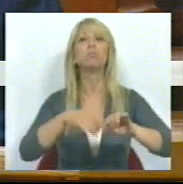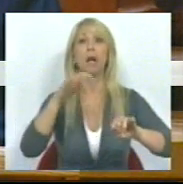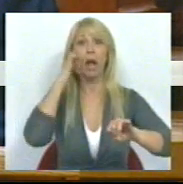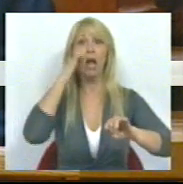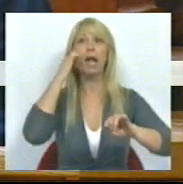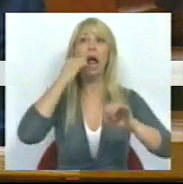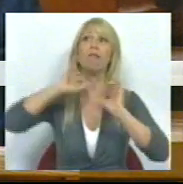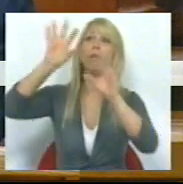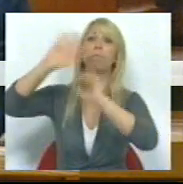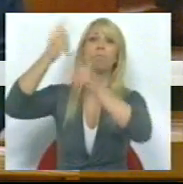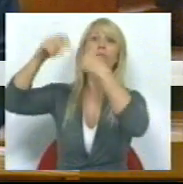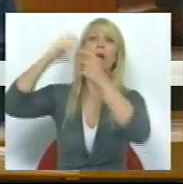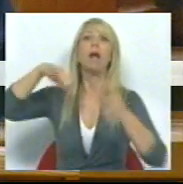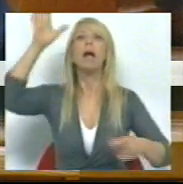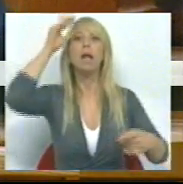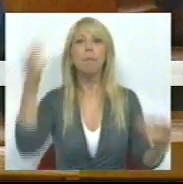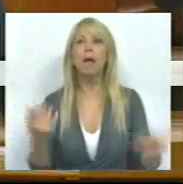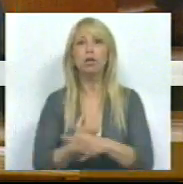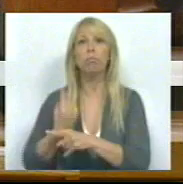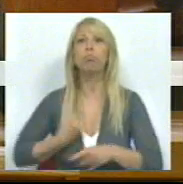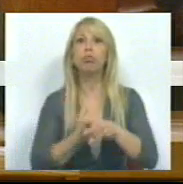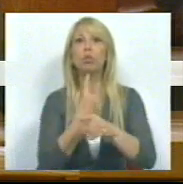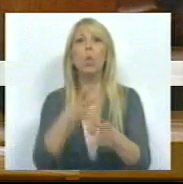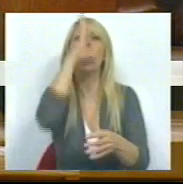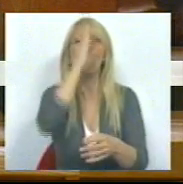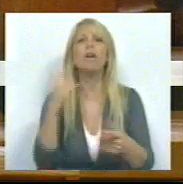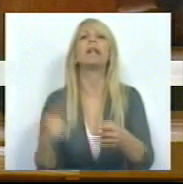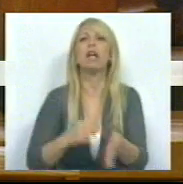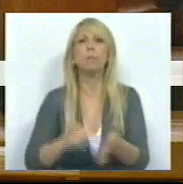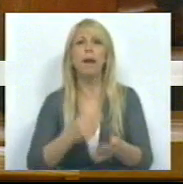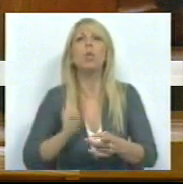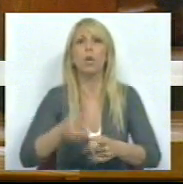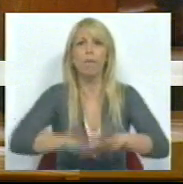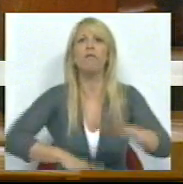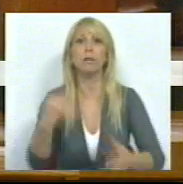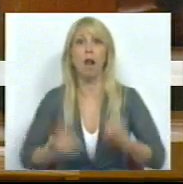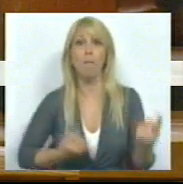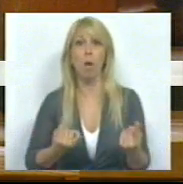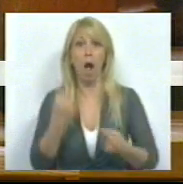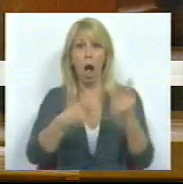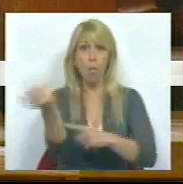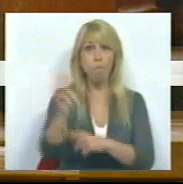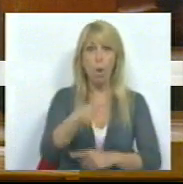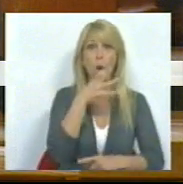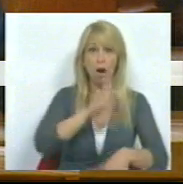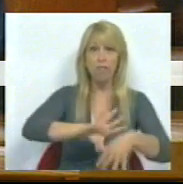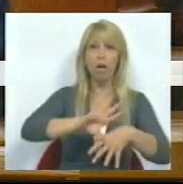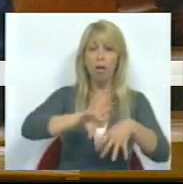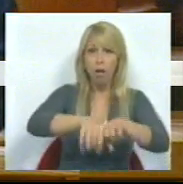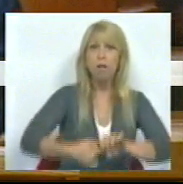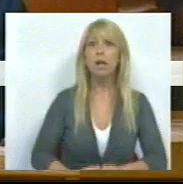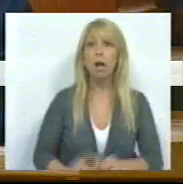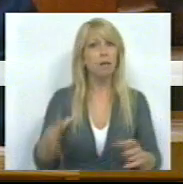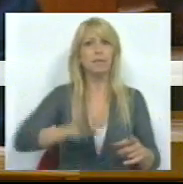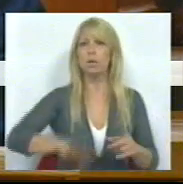pecuários. De que está o Governo à espera para agir? De algum desastre? A situação é insustentável, dizem